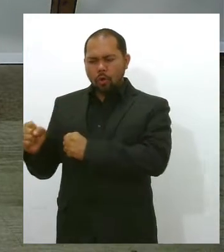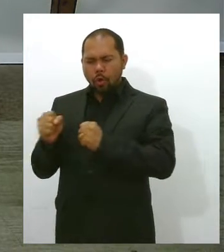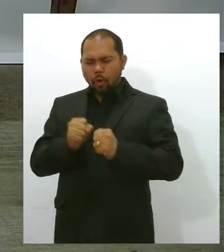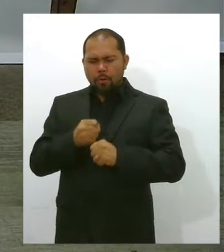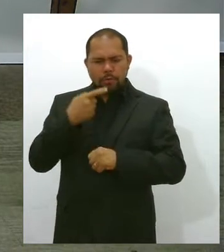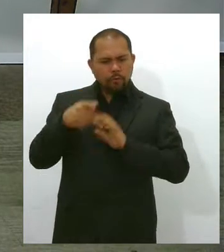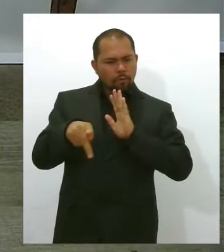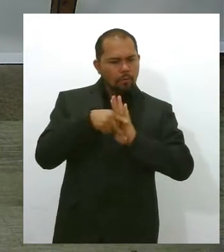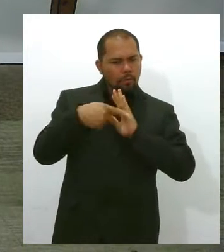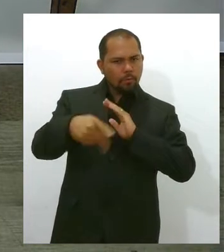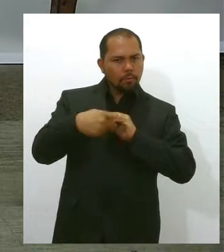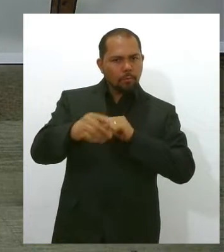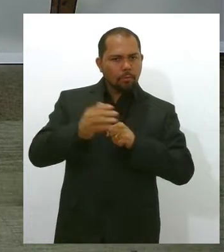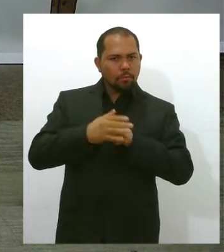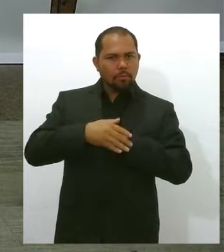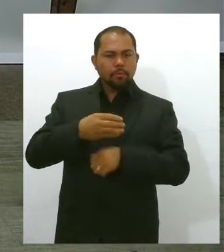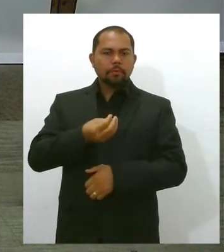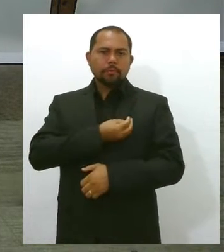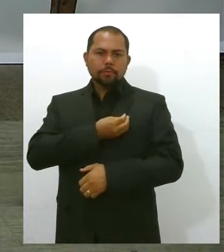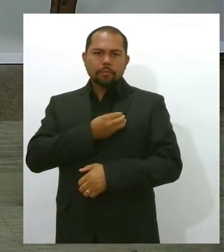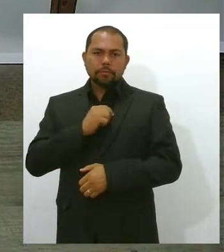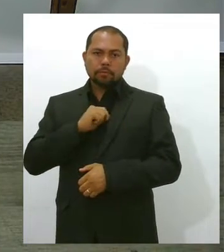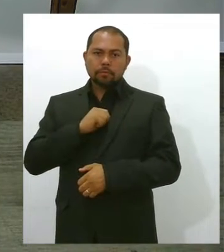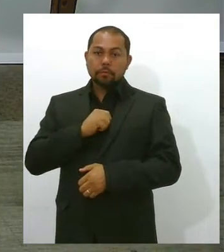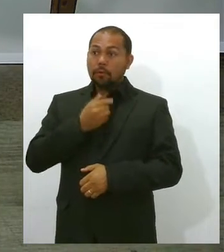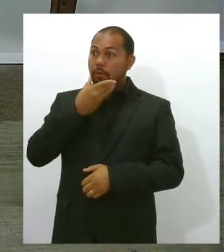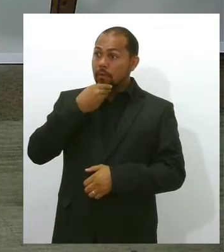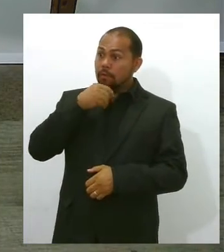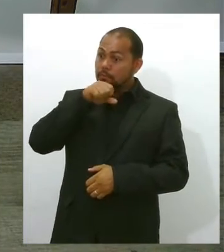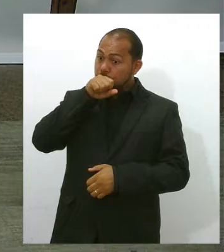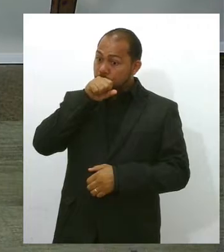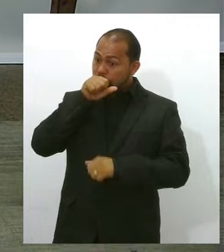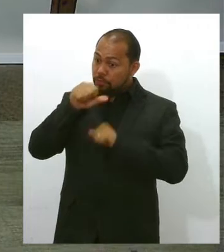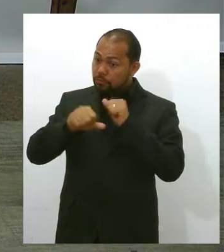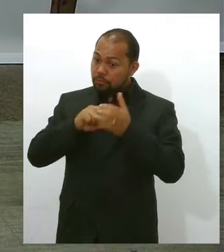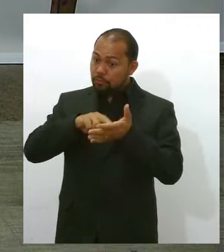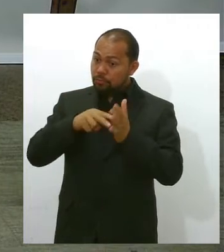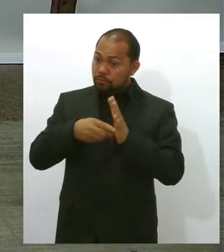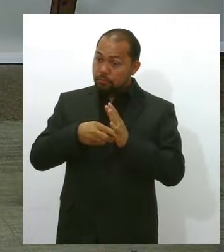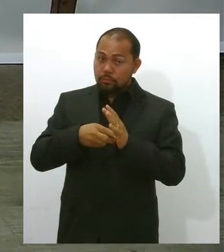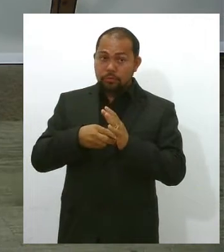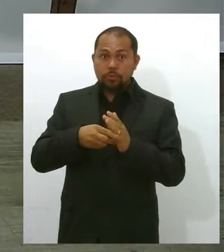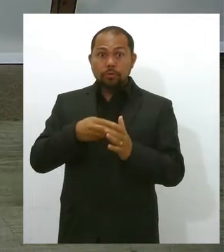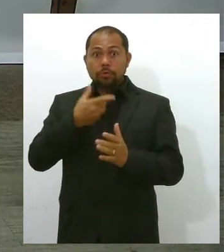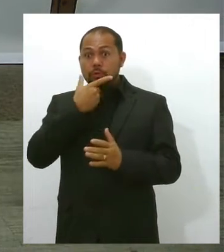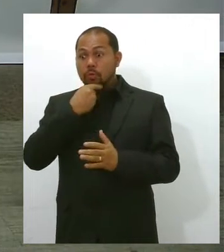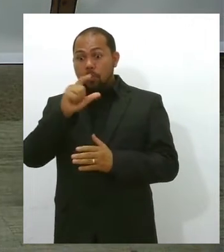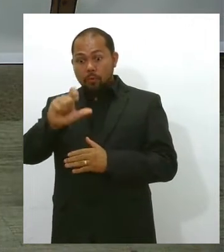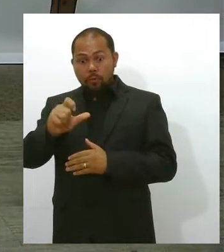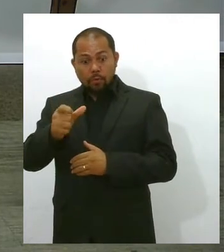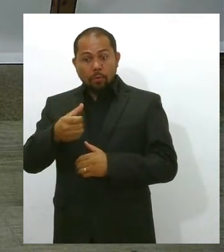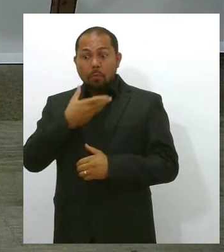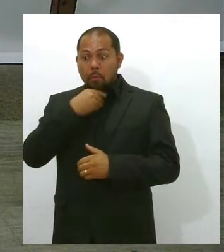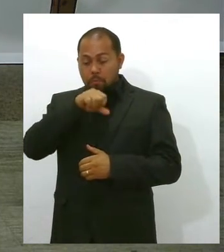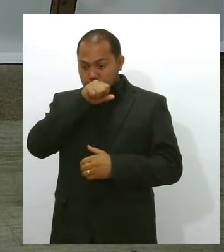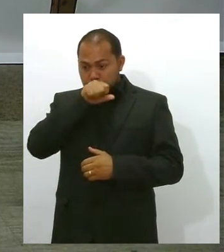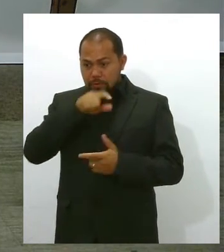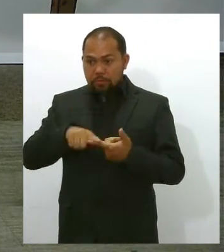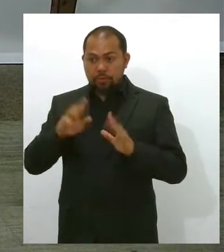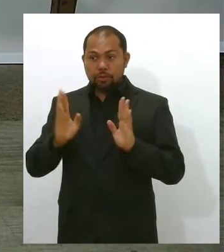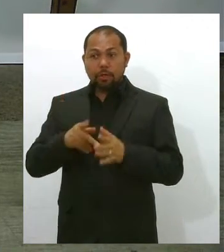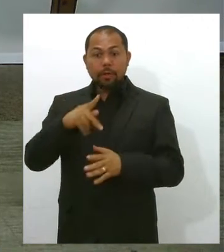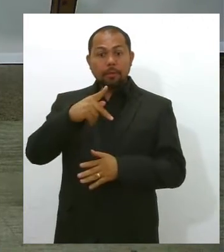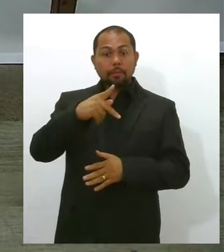paternidade significa que um homem se tornou pai biológico de alguém. Já a paternagem vai muito além